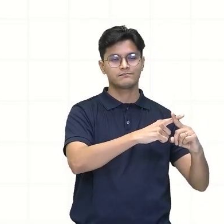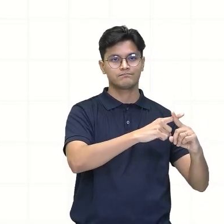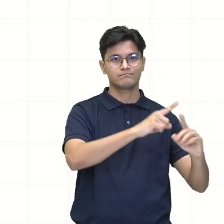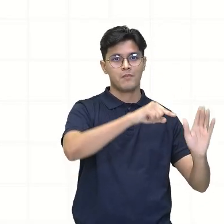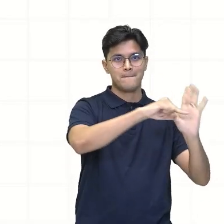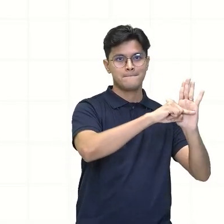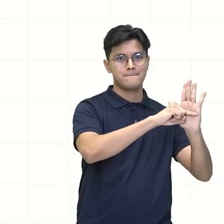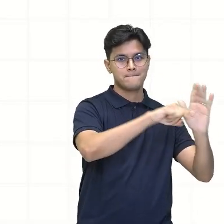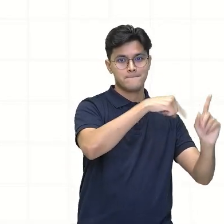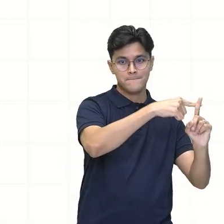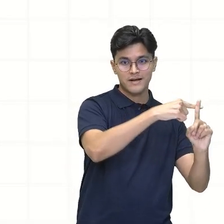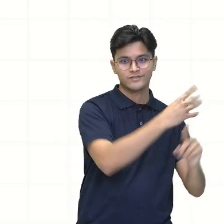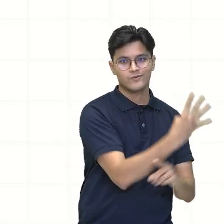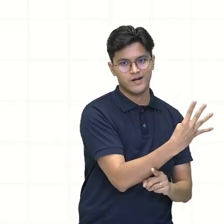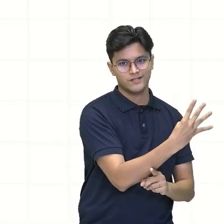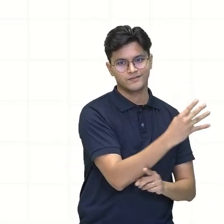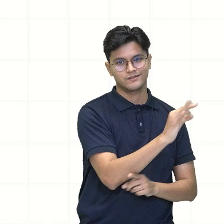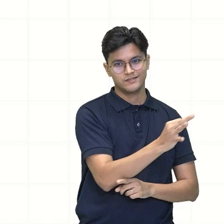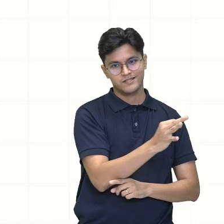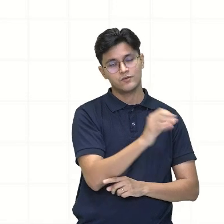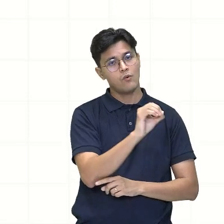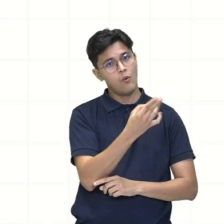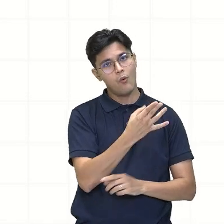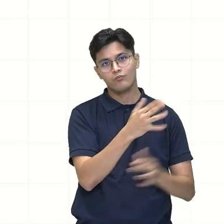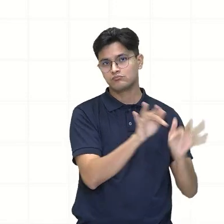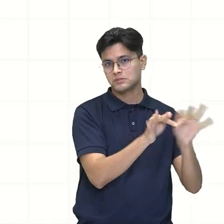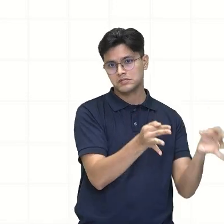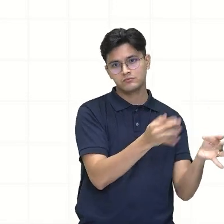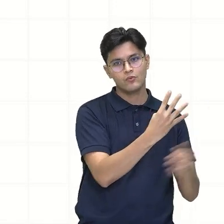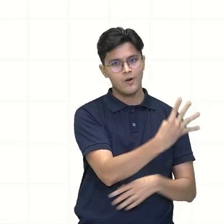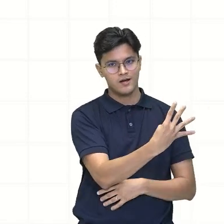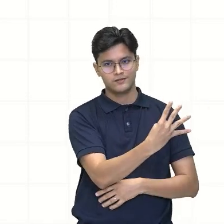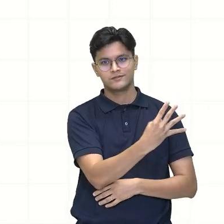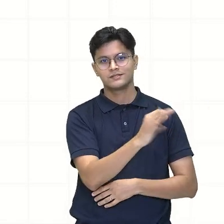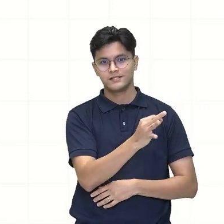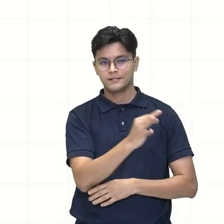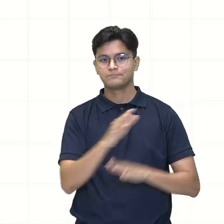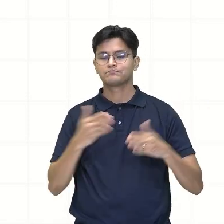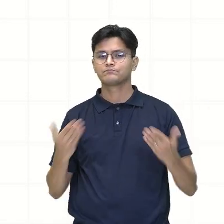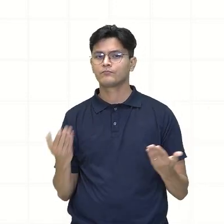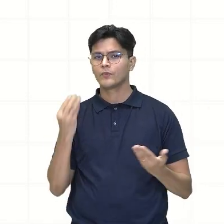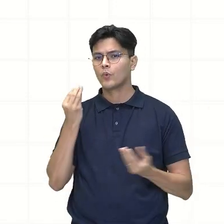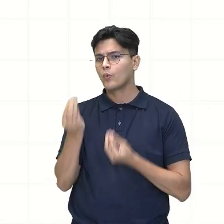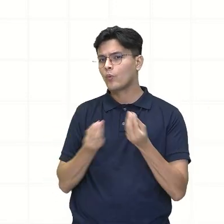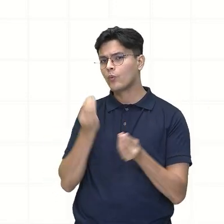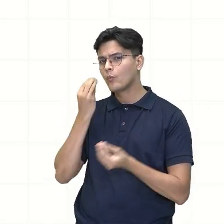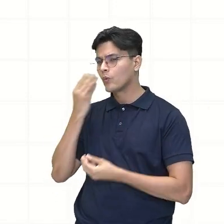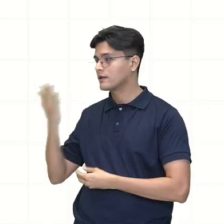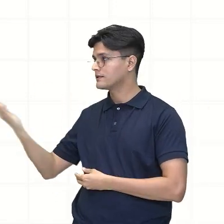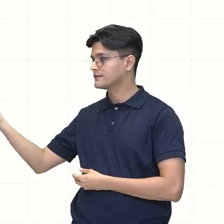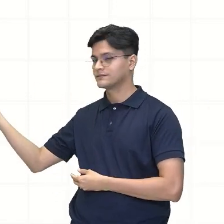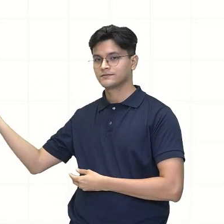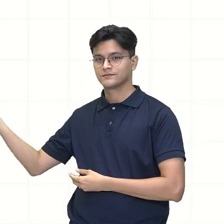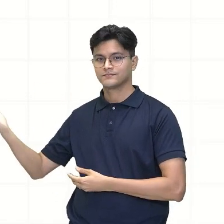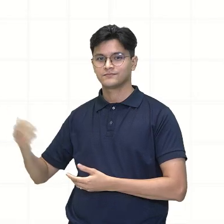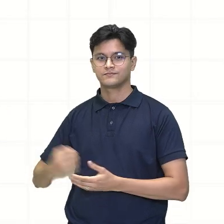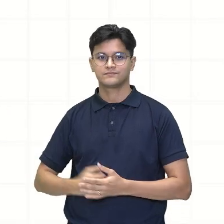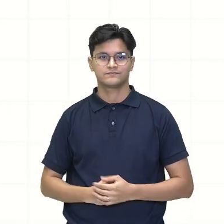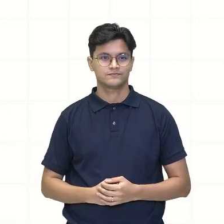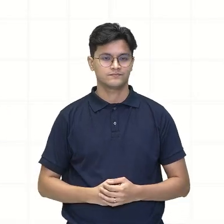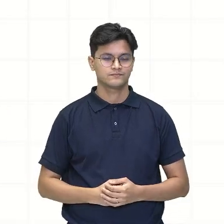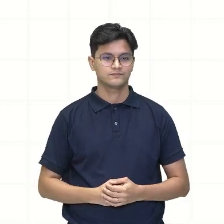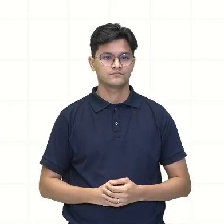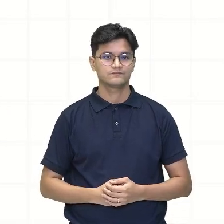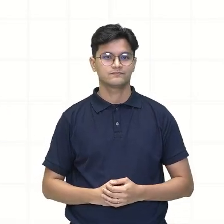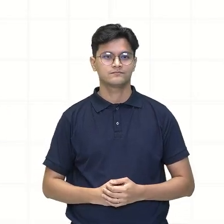ou simplesmente 4. E aí, o que a gente vai ter? Vejam que agora a gente tem um